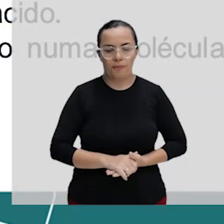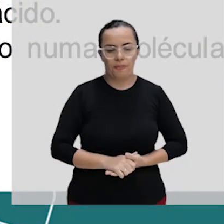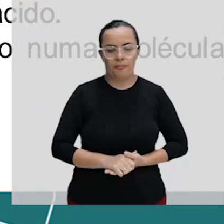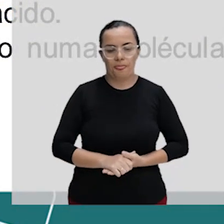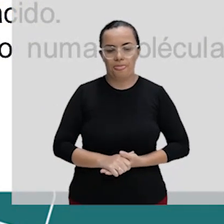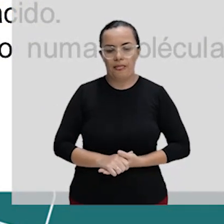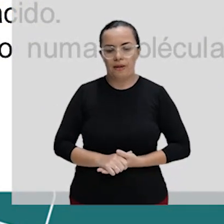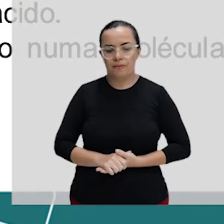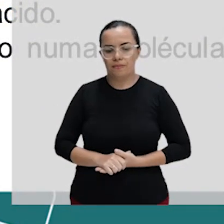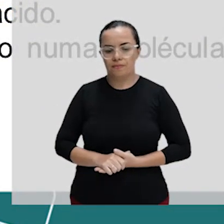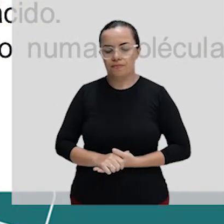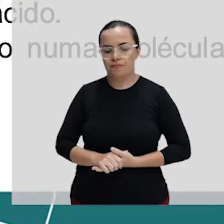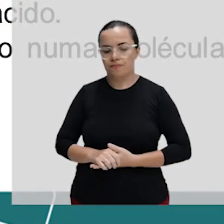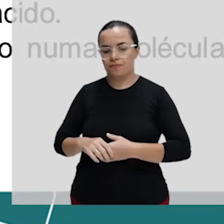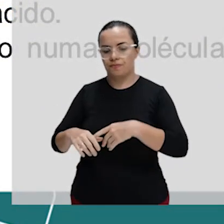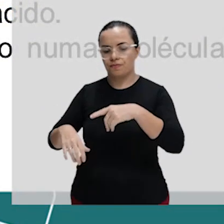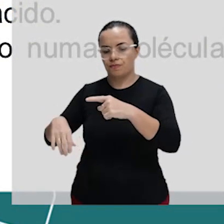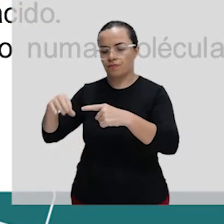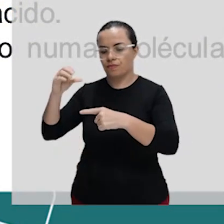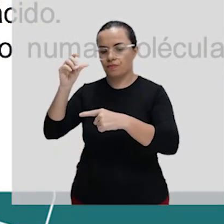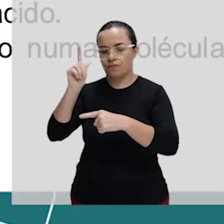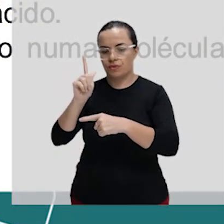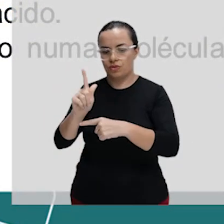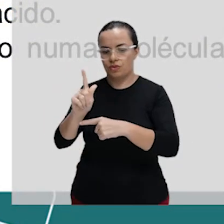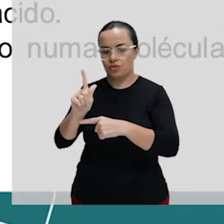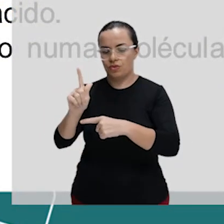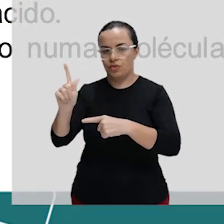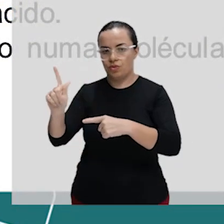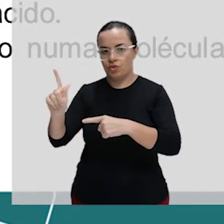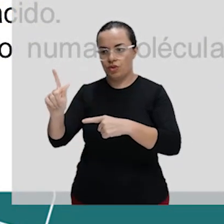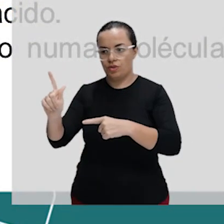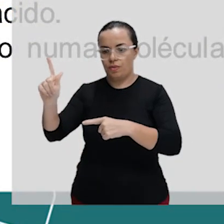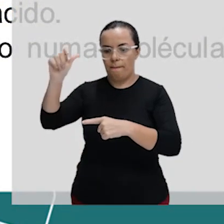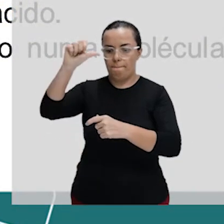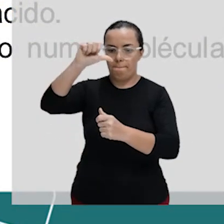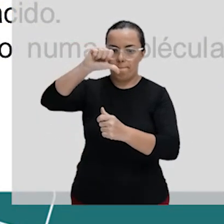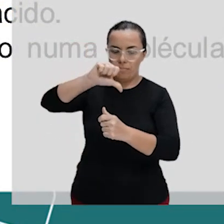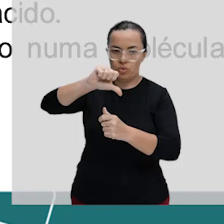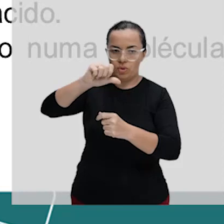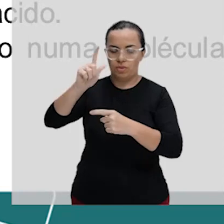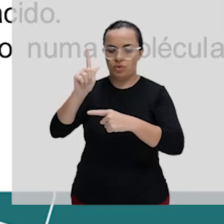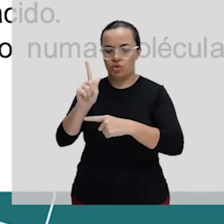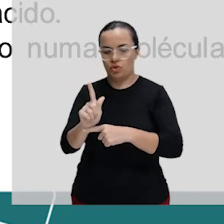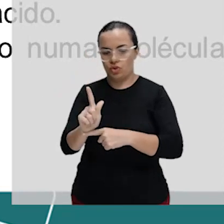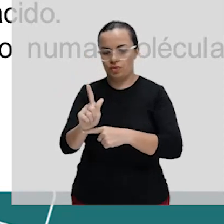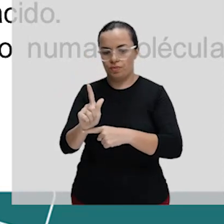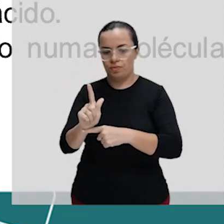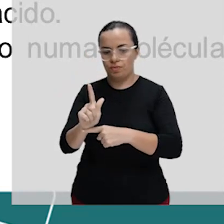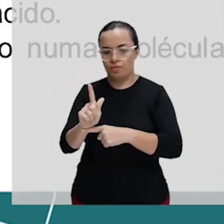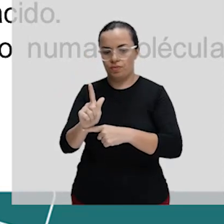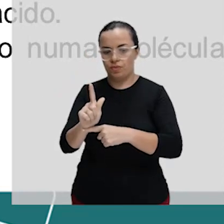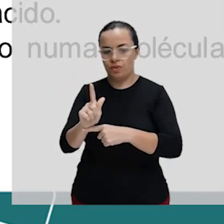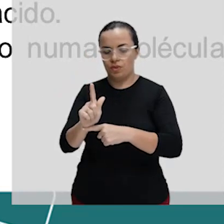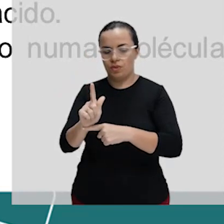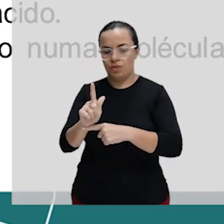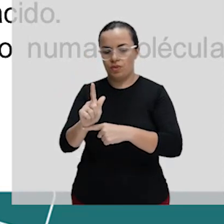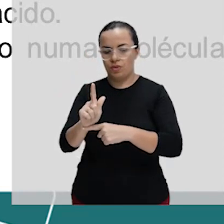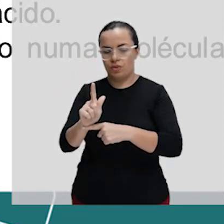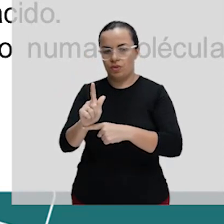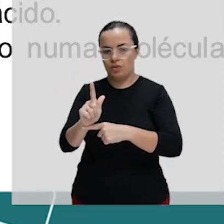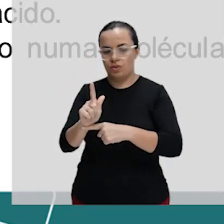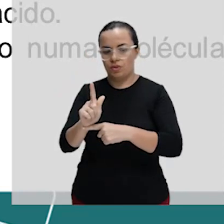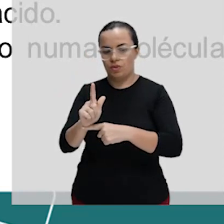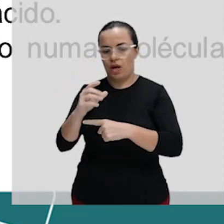voltar, ó, esse G vem para cá, tá vendo? Então, se esse G vem para cá, veja como é que